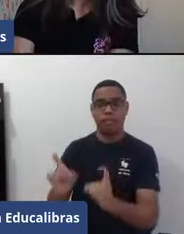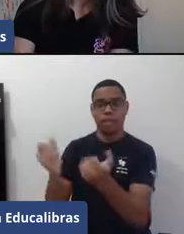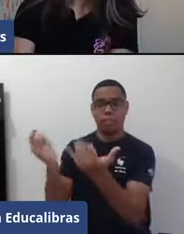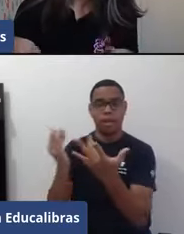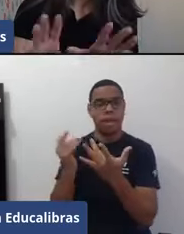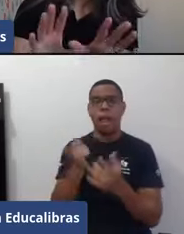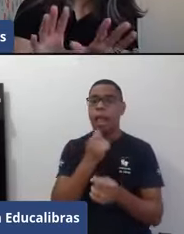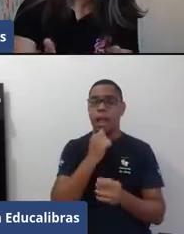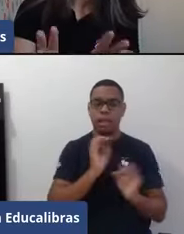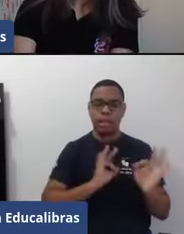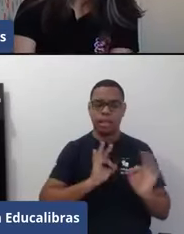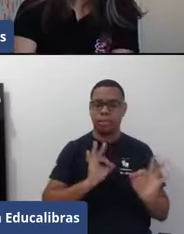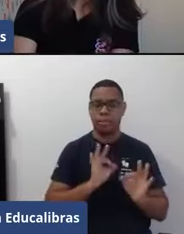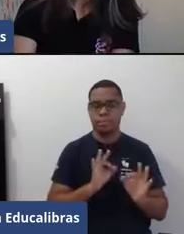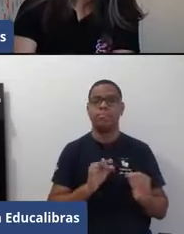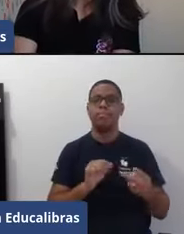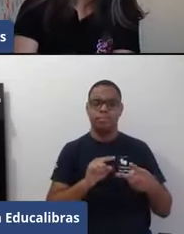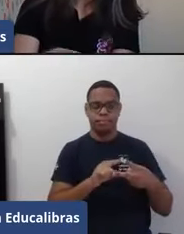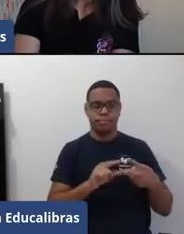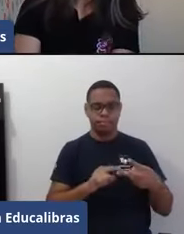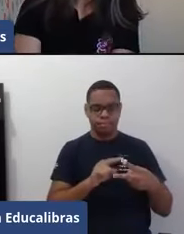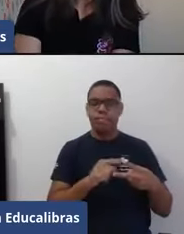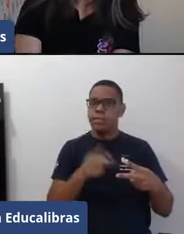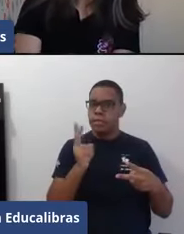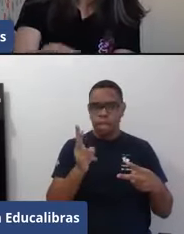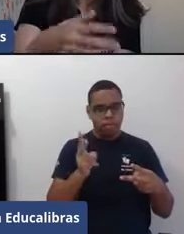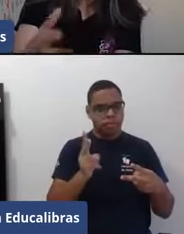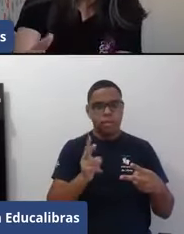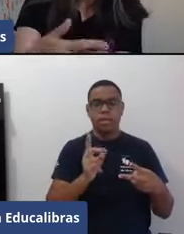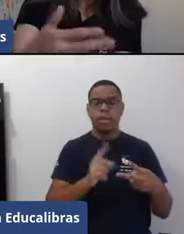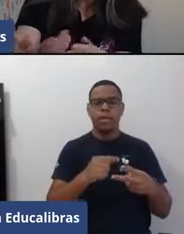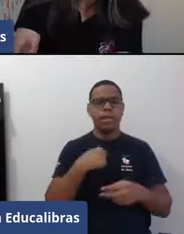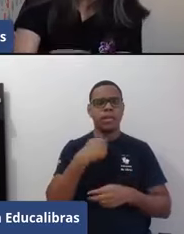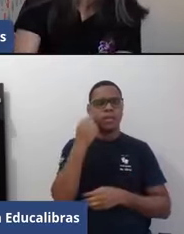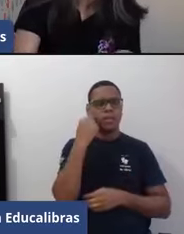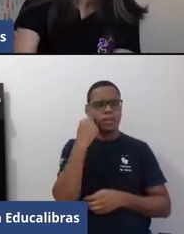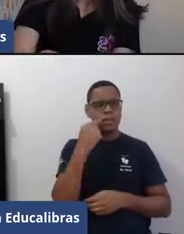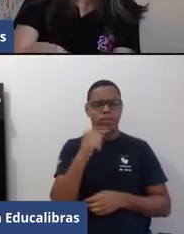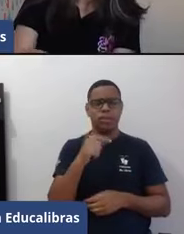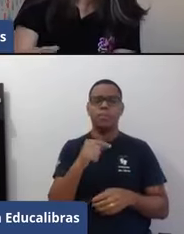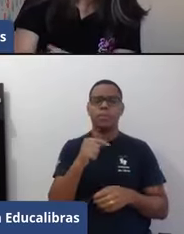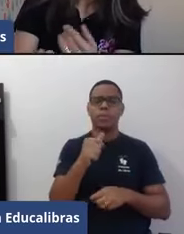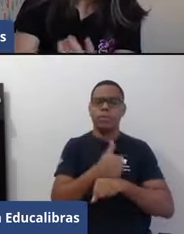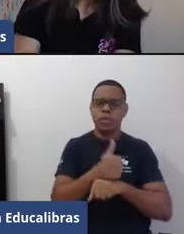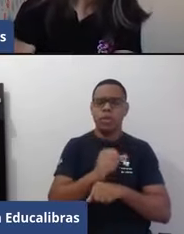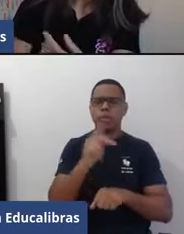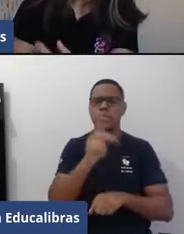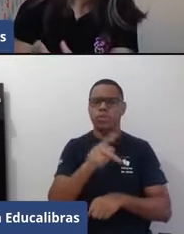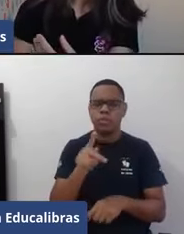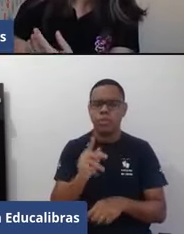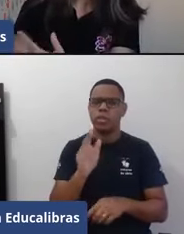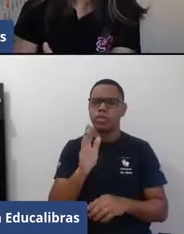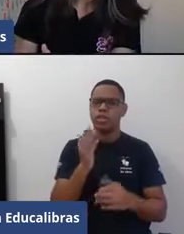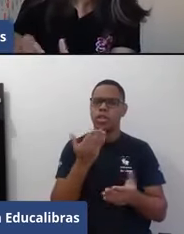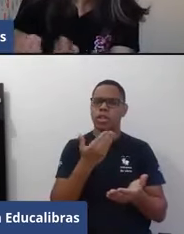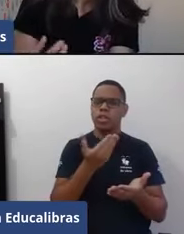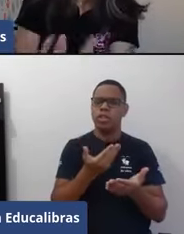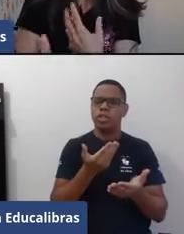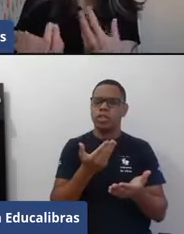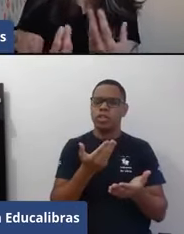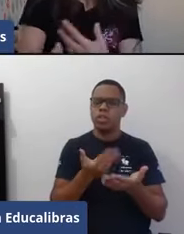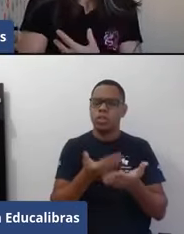duas afirmações duas perguntas. Uma delas é, professor ou profissional, né? Você foi preparado para trabalhar com quem?